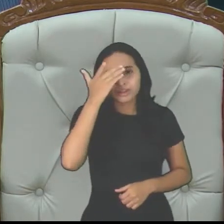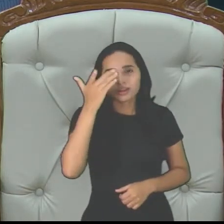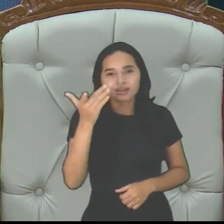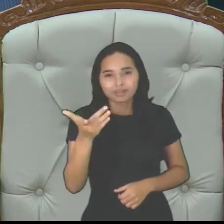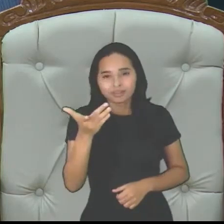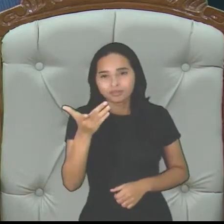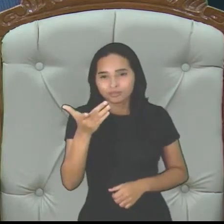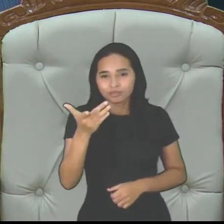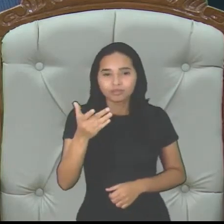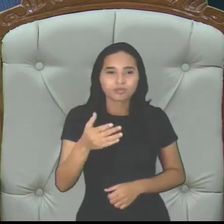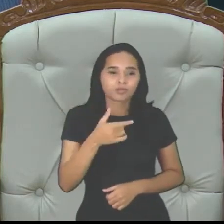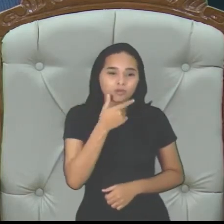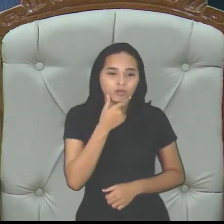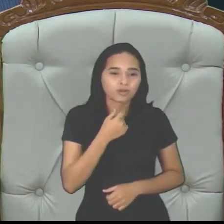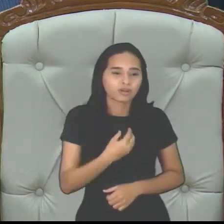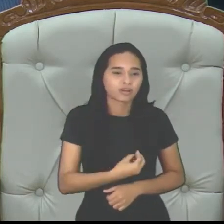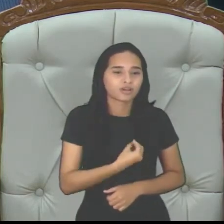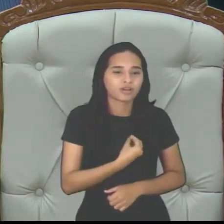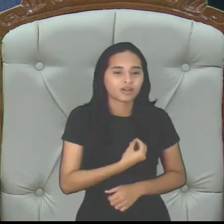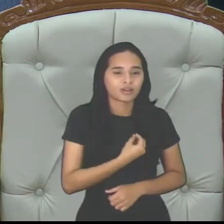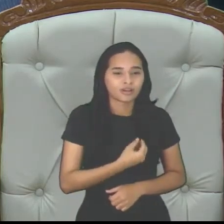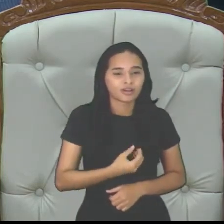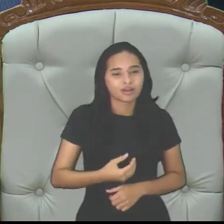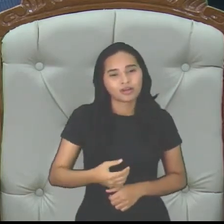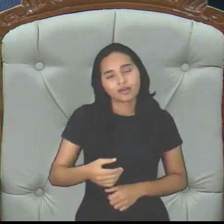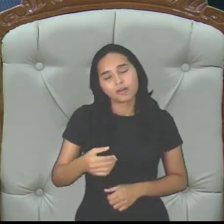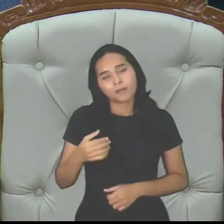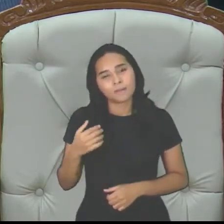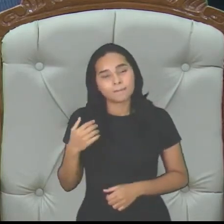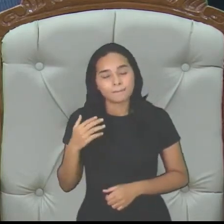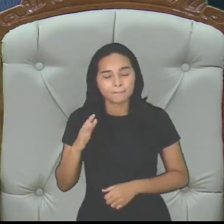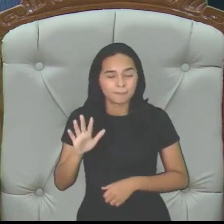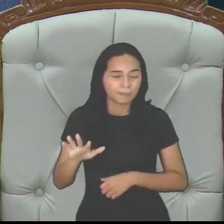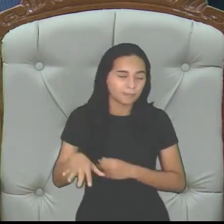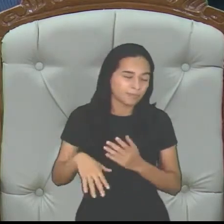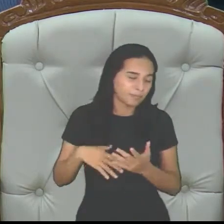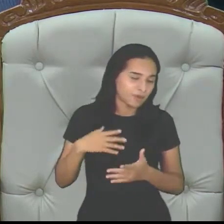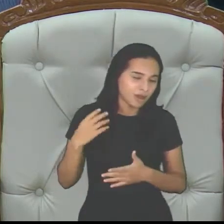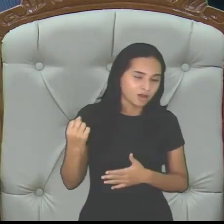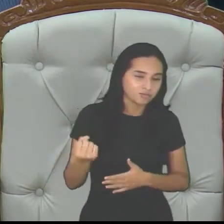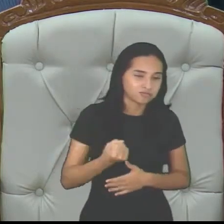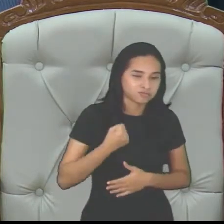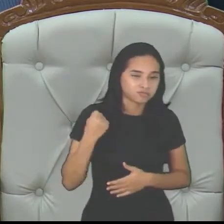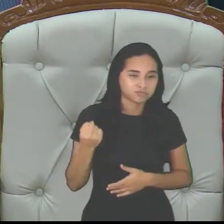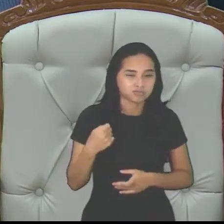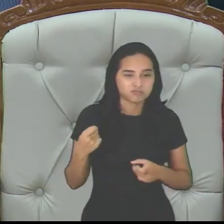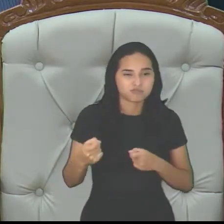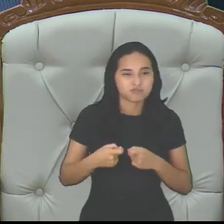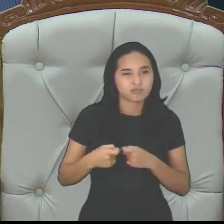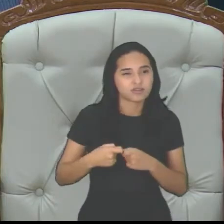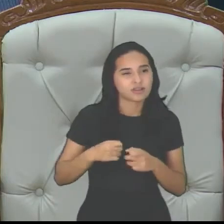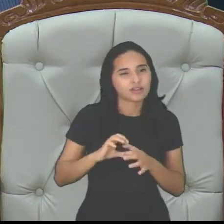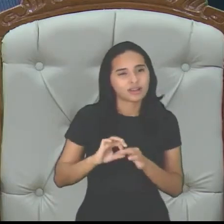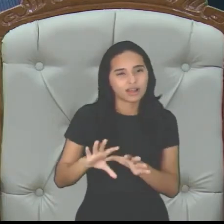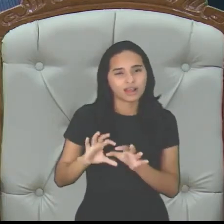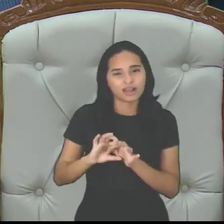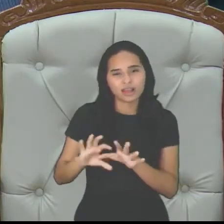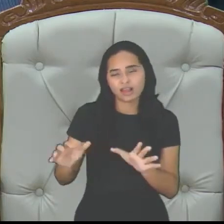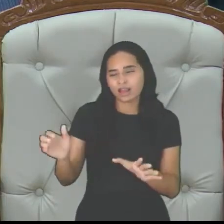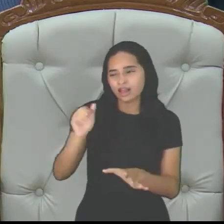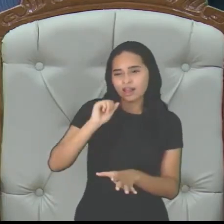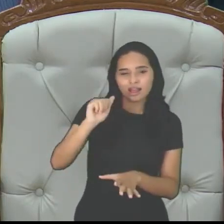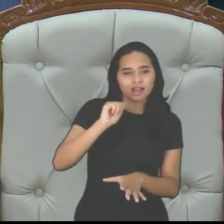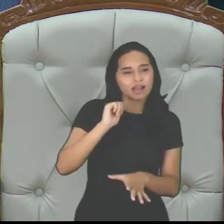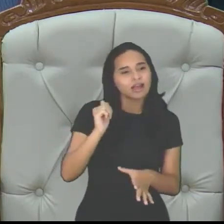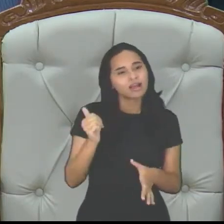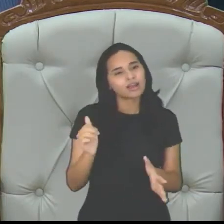Um homem que vivia em uma vida pregressa terrível, em orgias, em